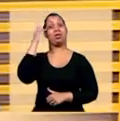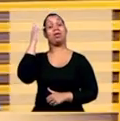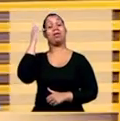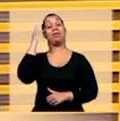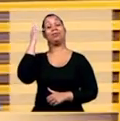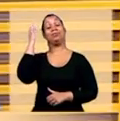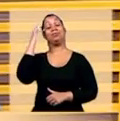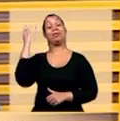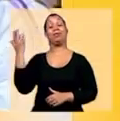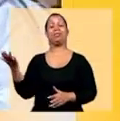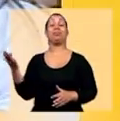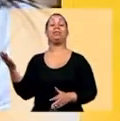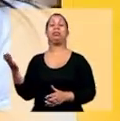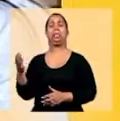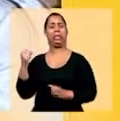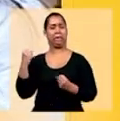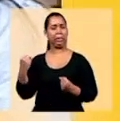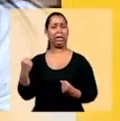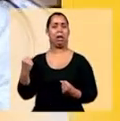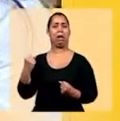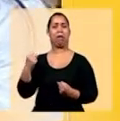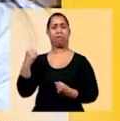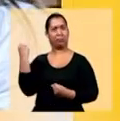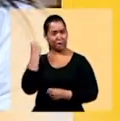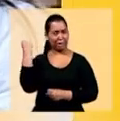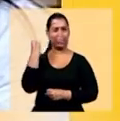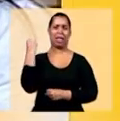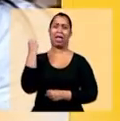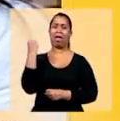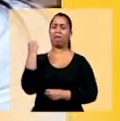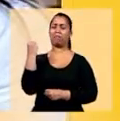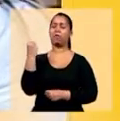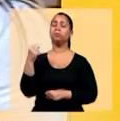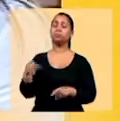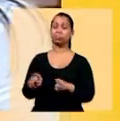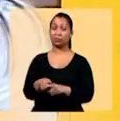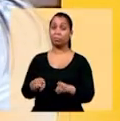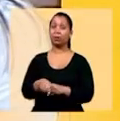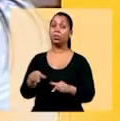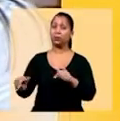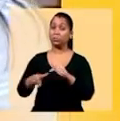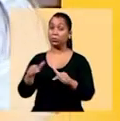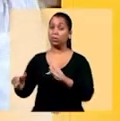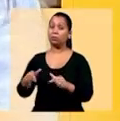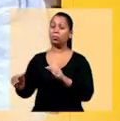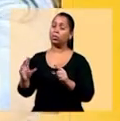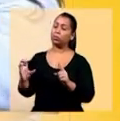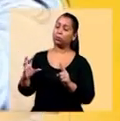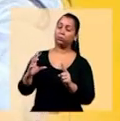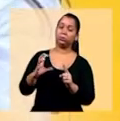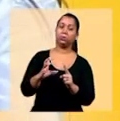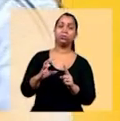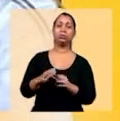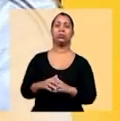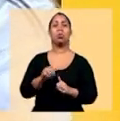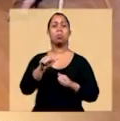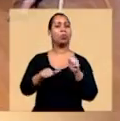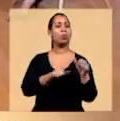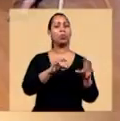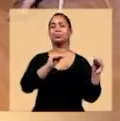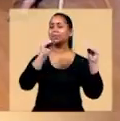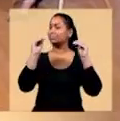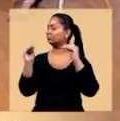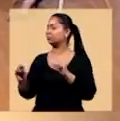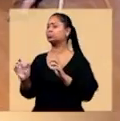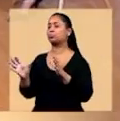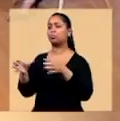isso é grave, é perigoso, é desumano, e também o trabalho com o assediado. Ou troca de setor,